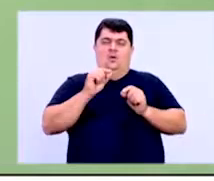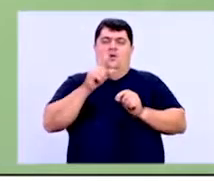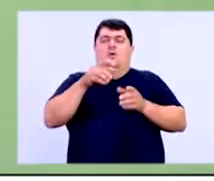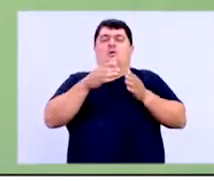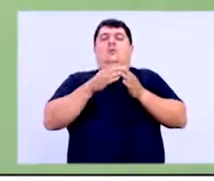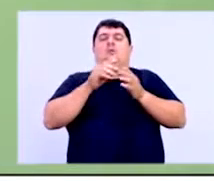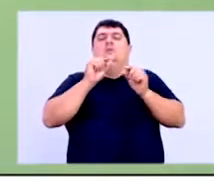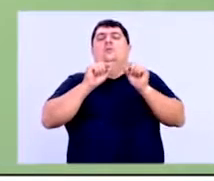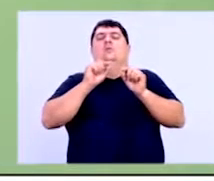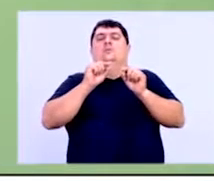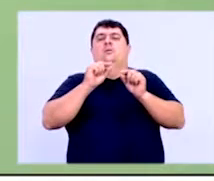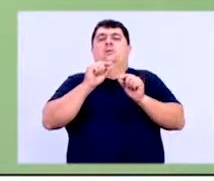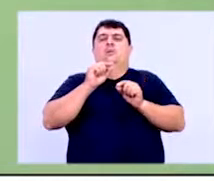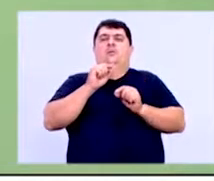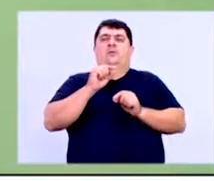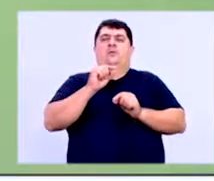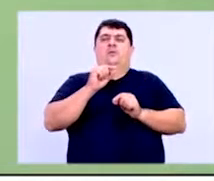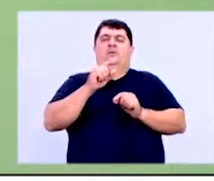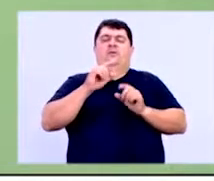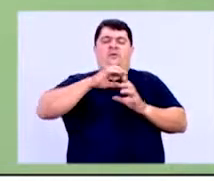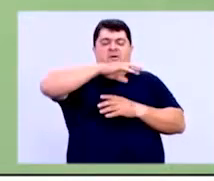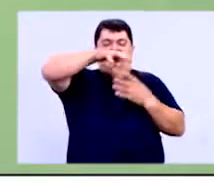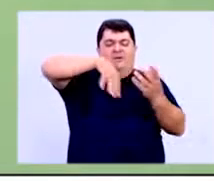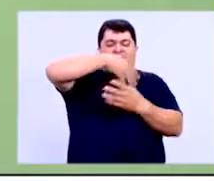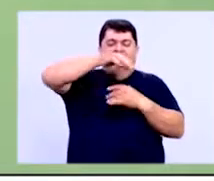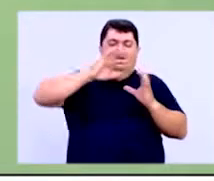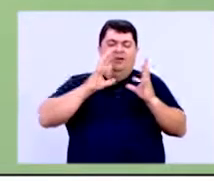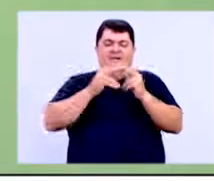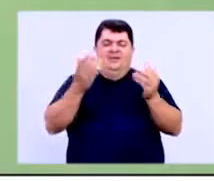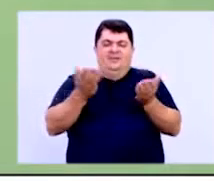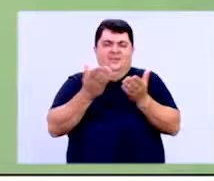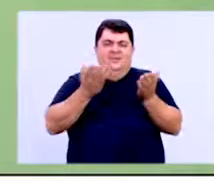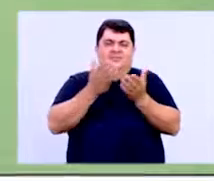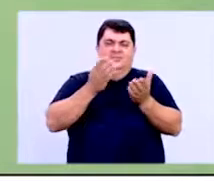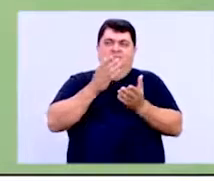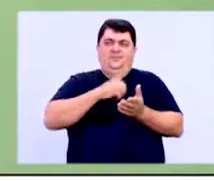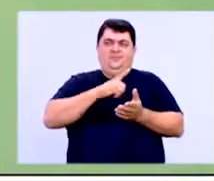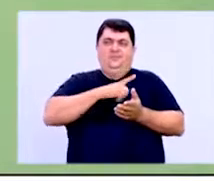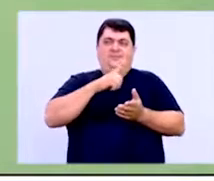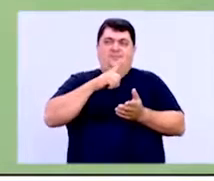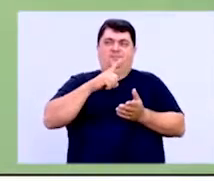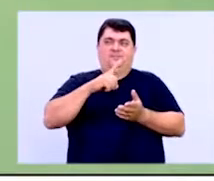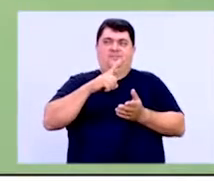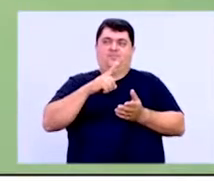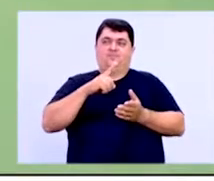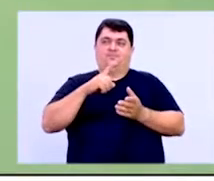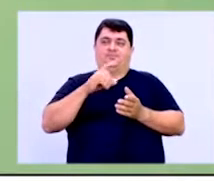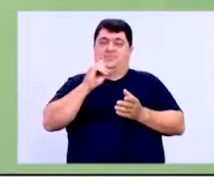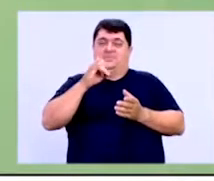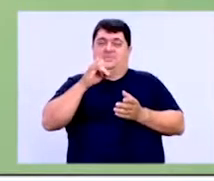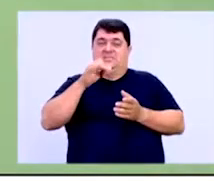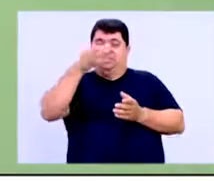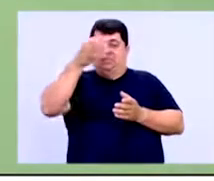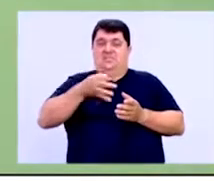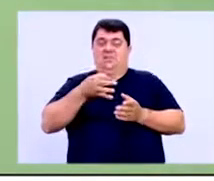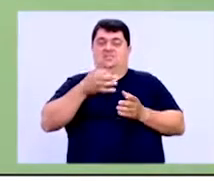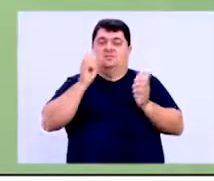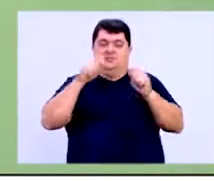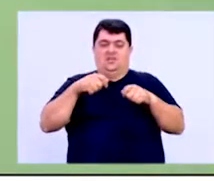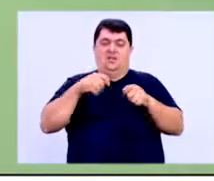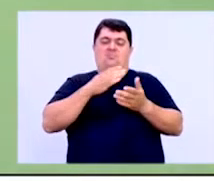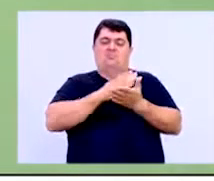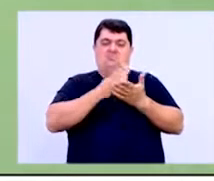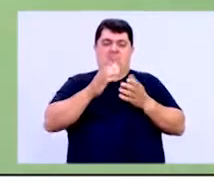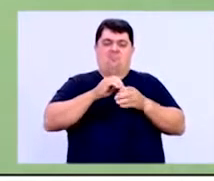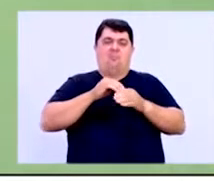pede? Essa questão é o mix de tudo da nossa sala de aula hoje, hein? Agora, quem acertou essa questão está preparado para abrir sua